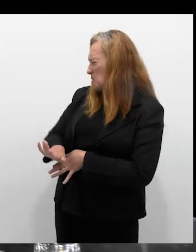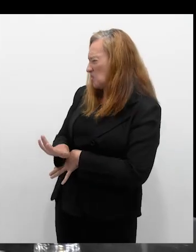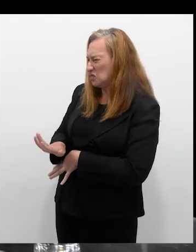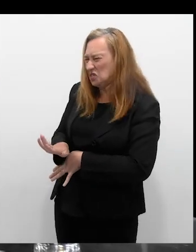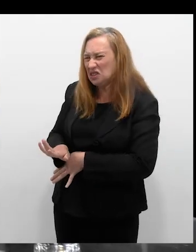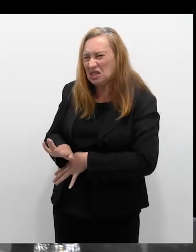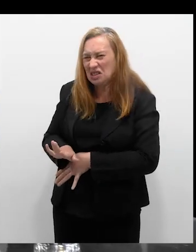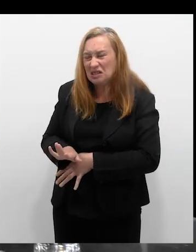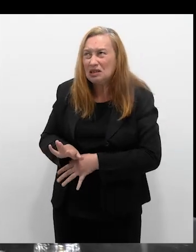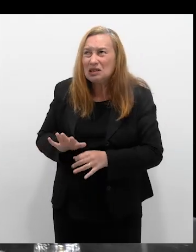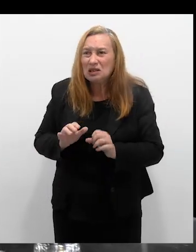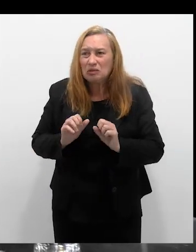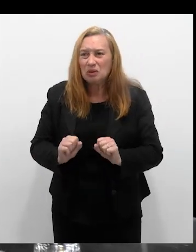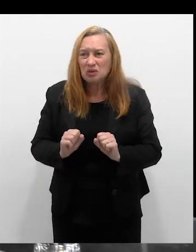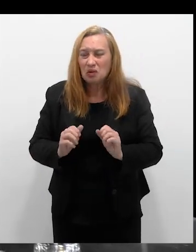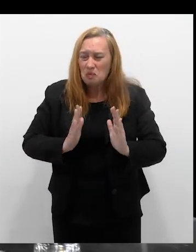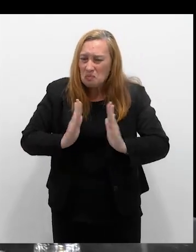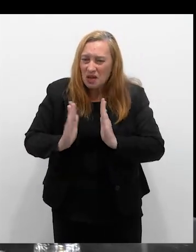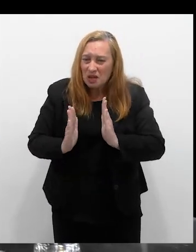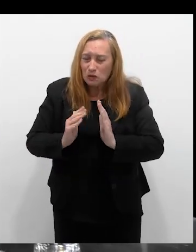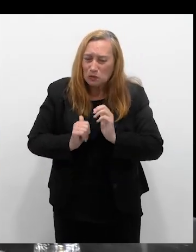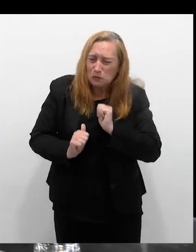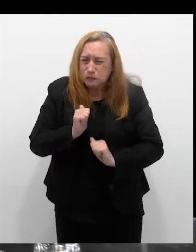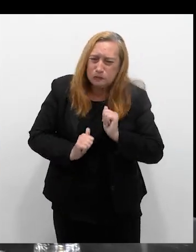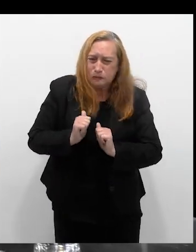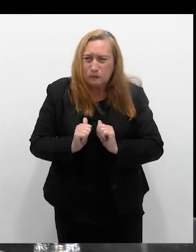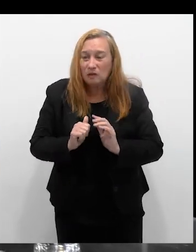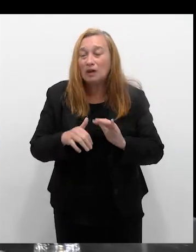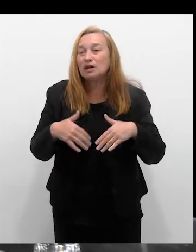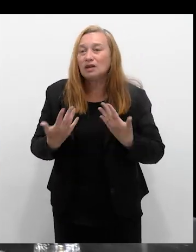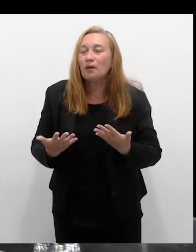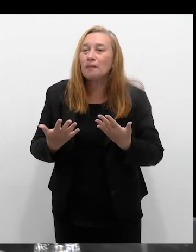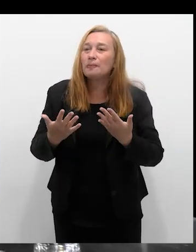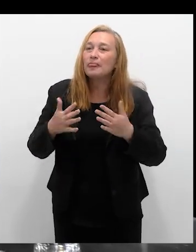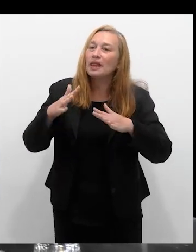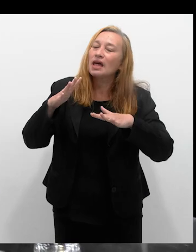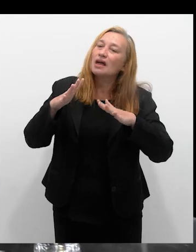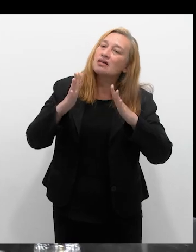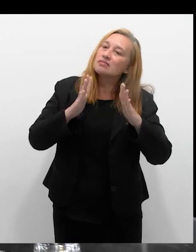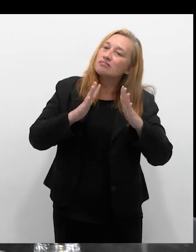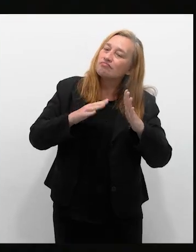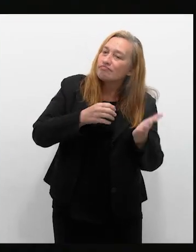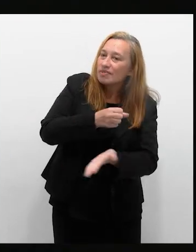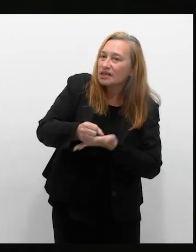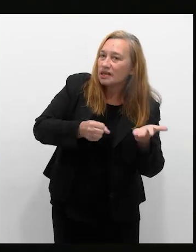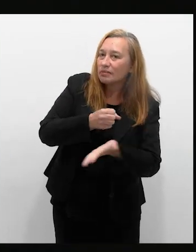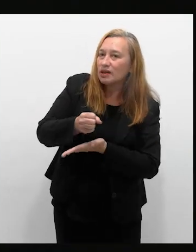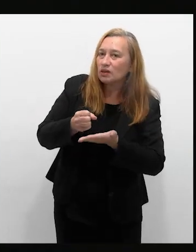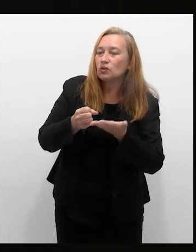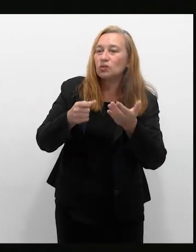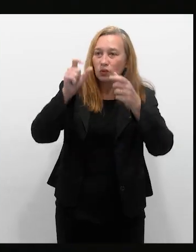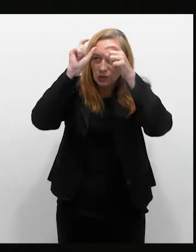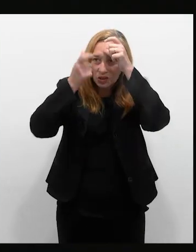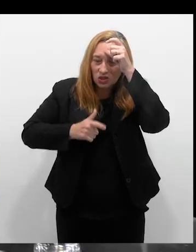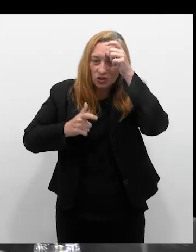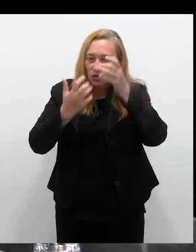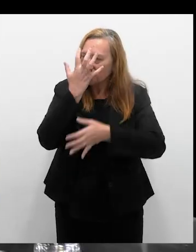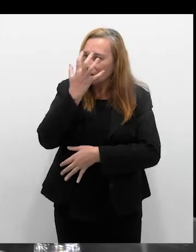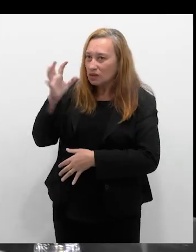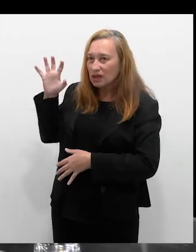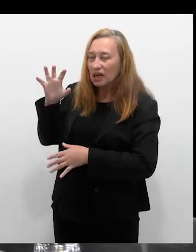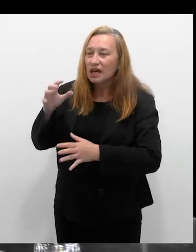idealização cai, e aí pode vir um período de muita frustração. Então, basicamente, o transtorno da personalidade borderline, ele é um